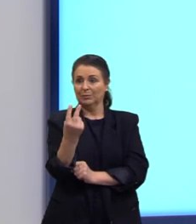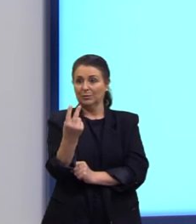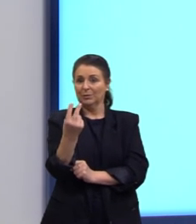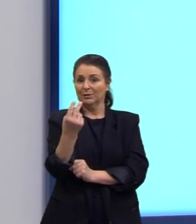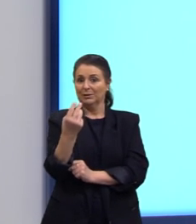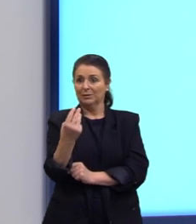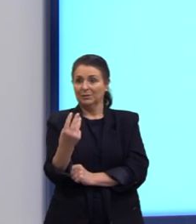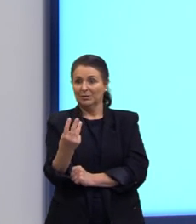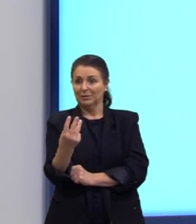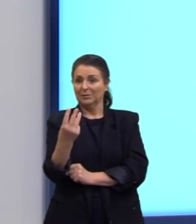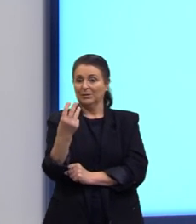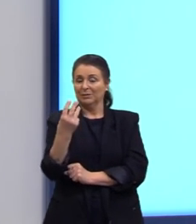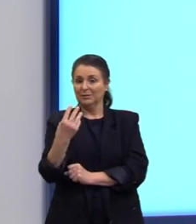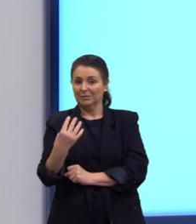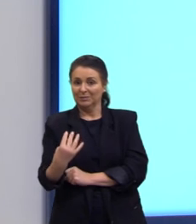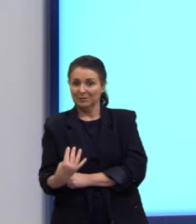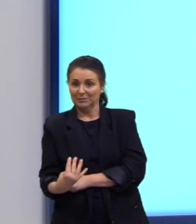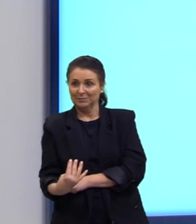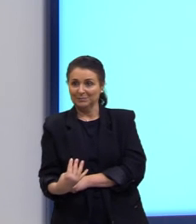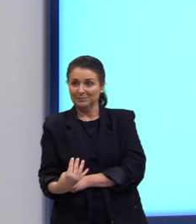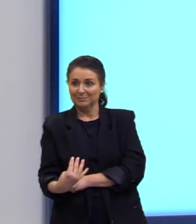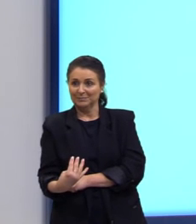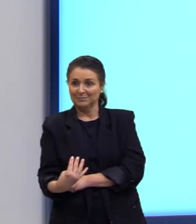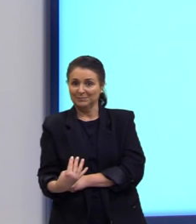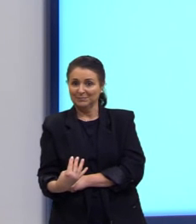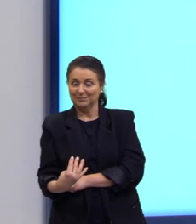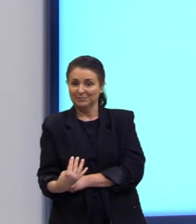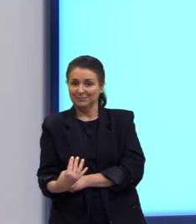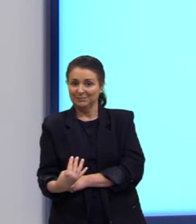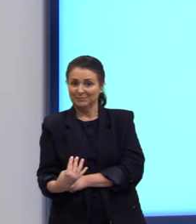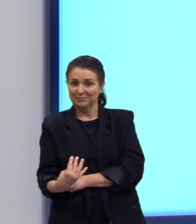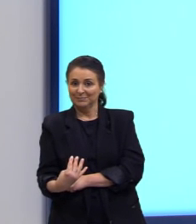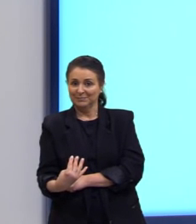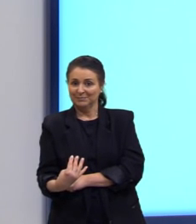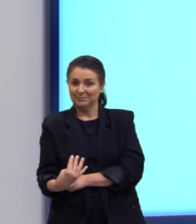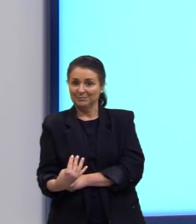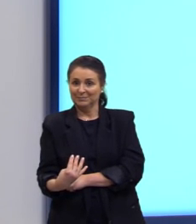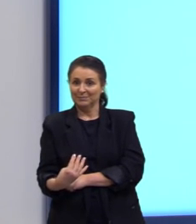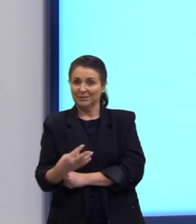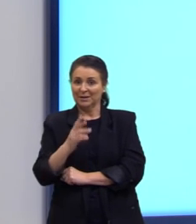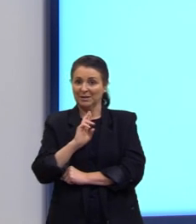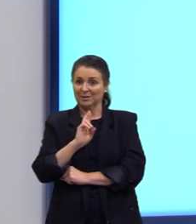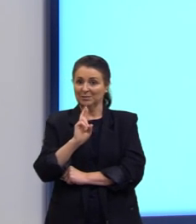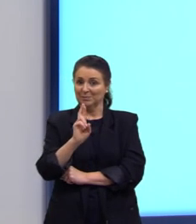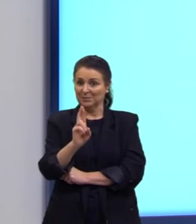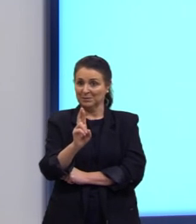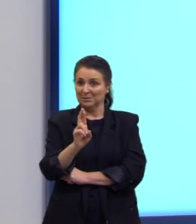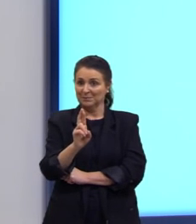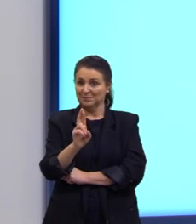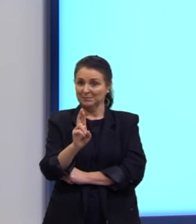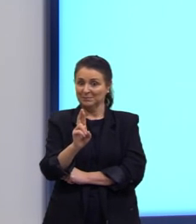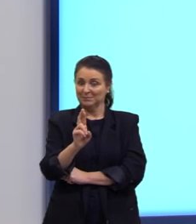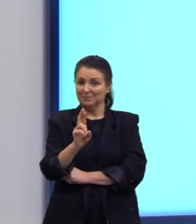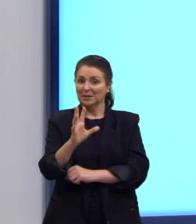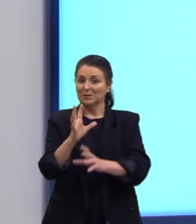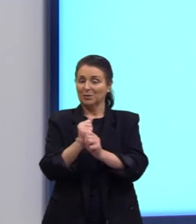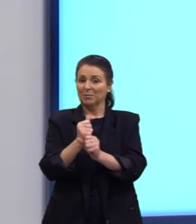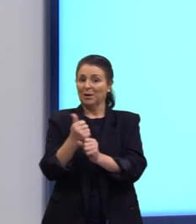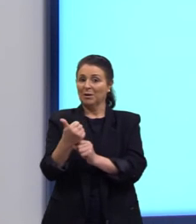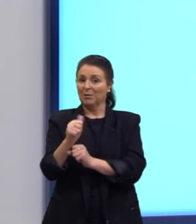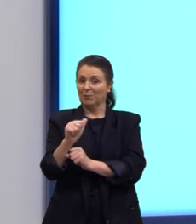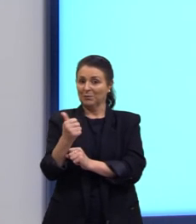2 + 2 + 3 + 0 e mais quatro então a soma daria 11